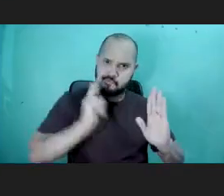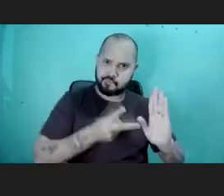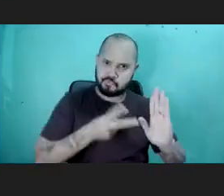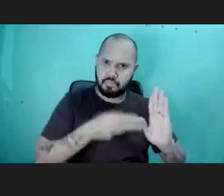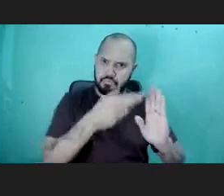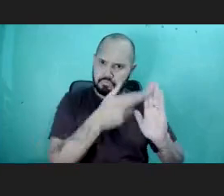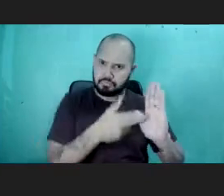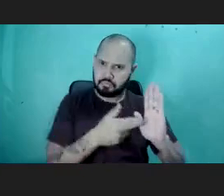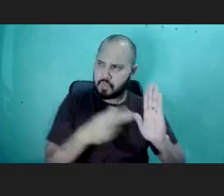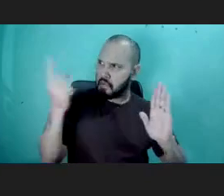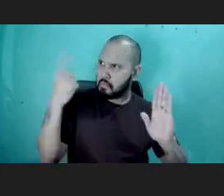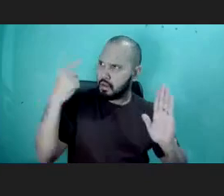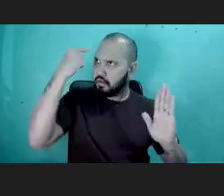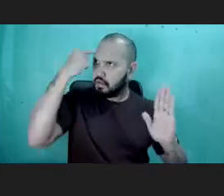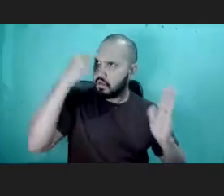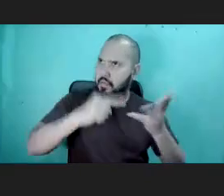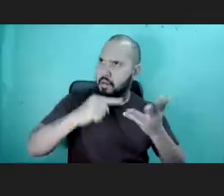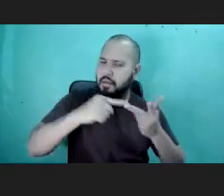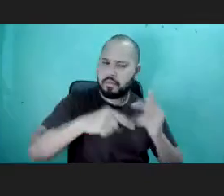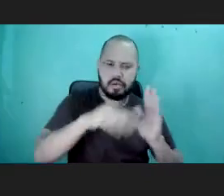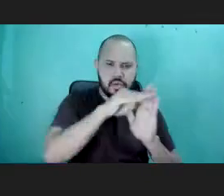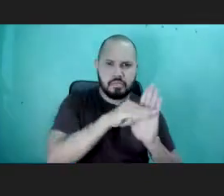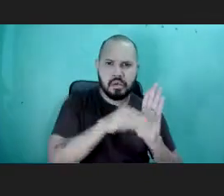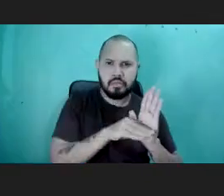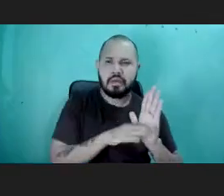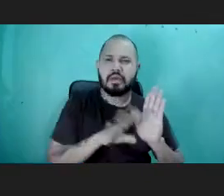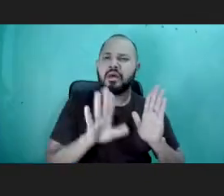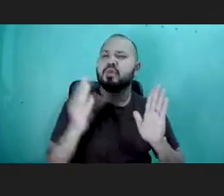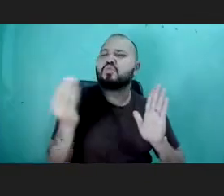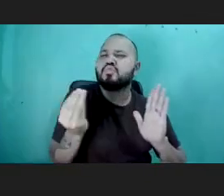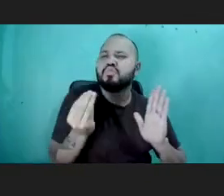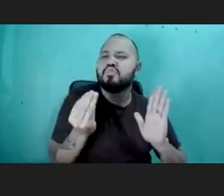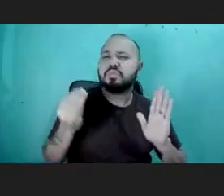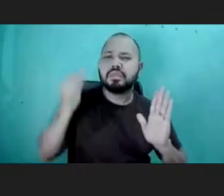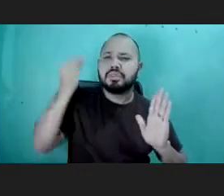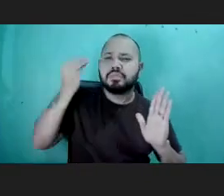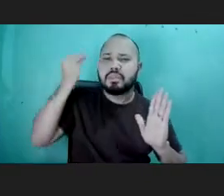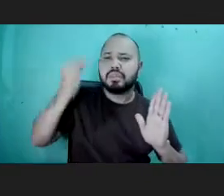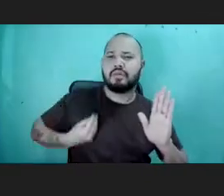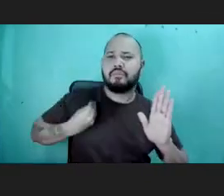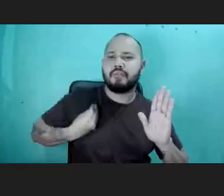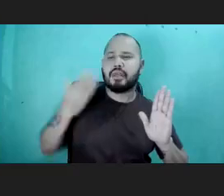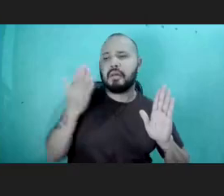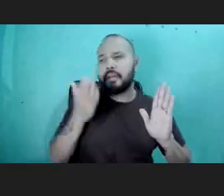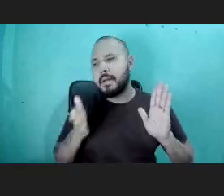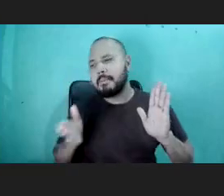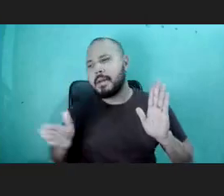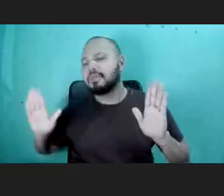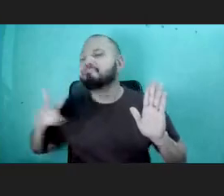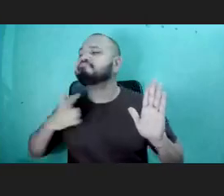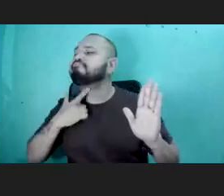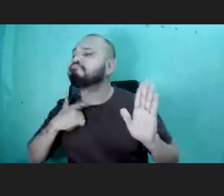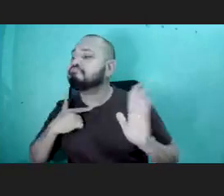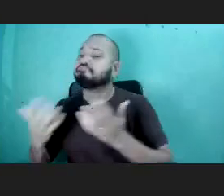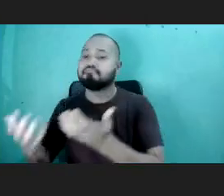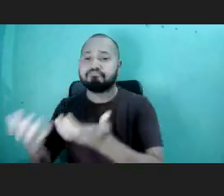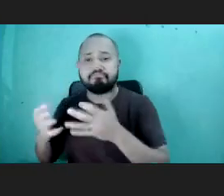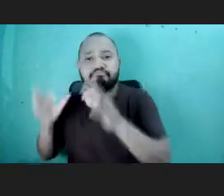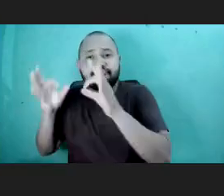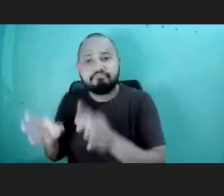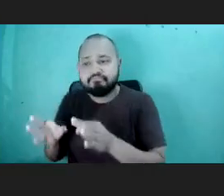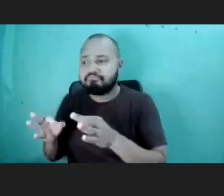estar fazendo e que espaço que eu consigo abrir na minha experiência de vida para pensar o que eu quero fazer, o que eu desejo